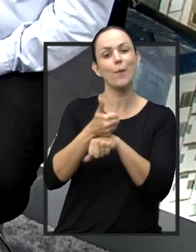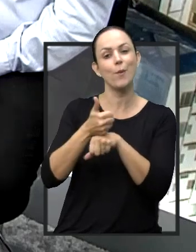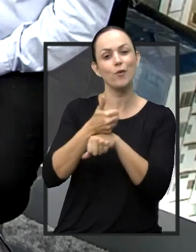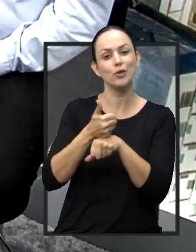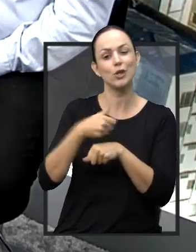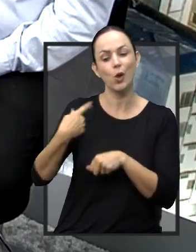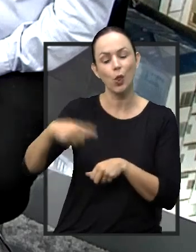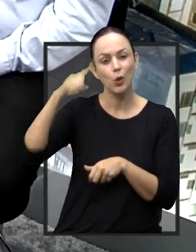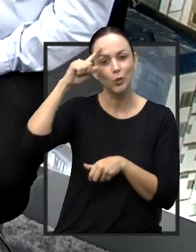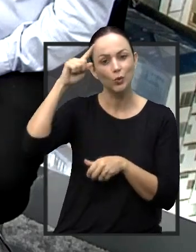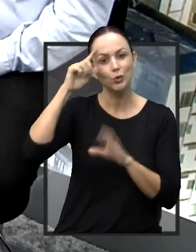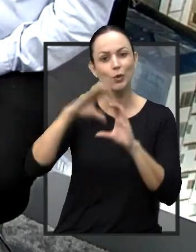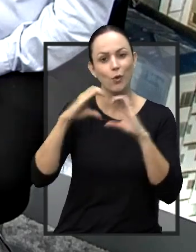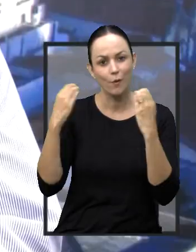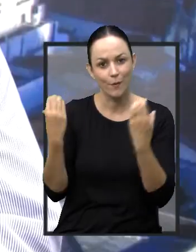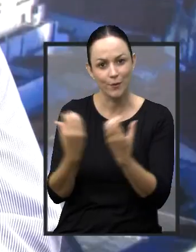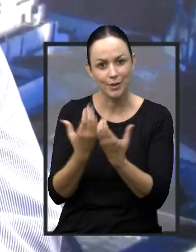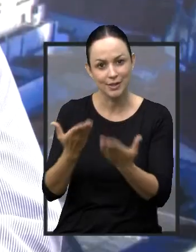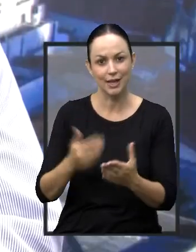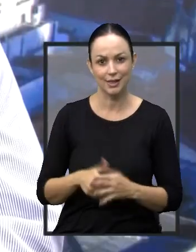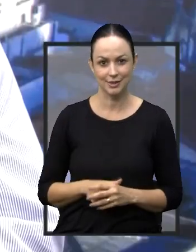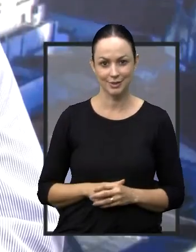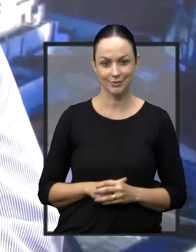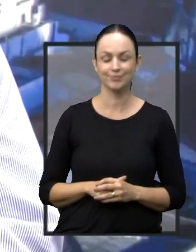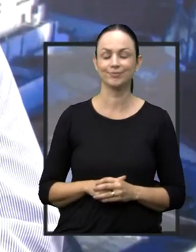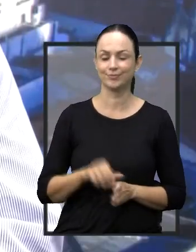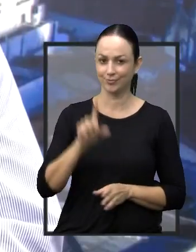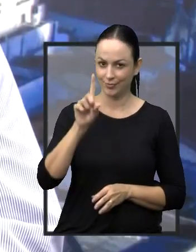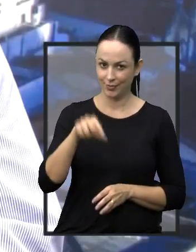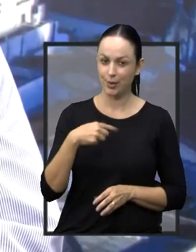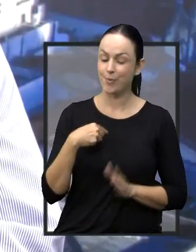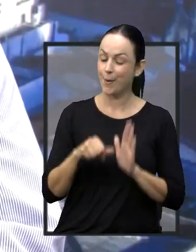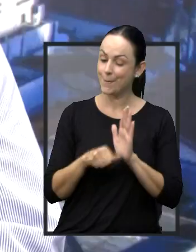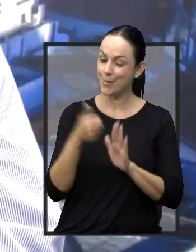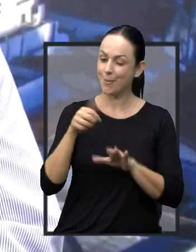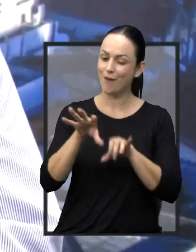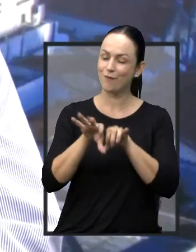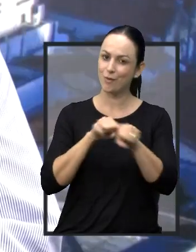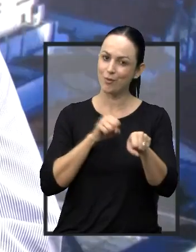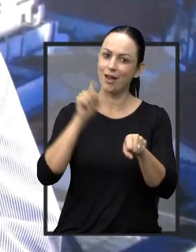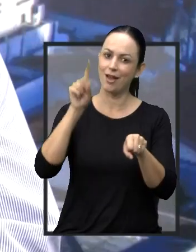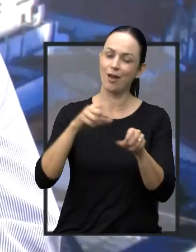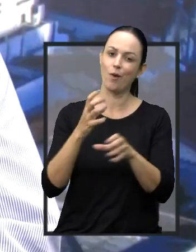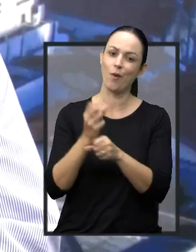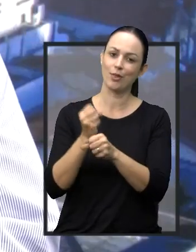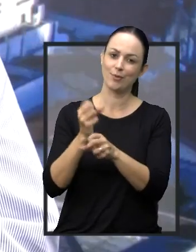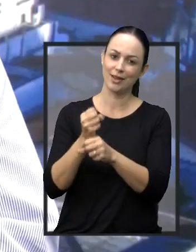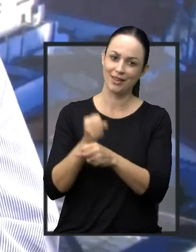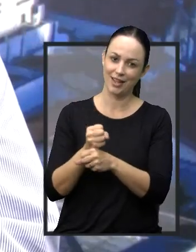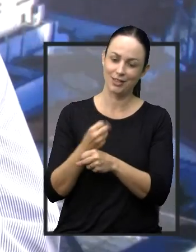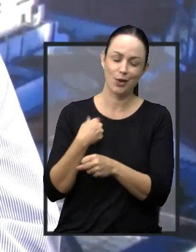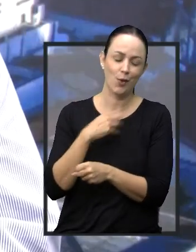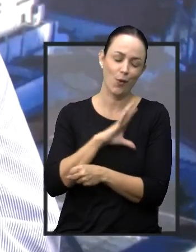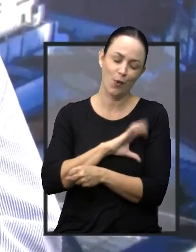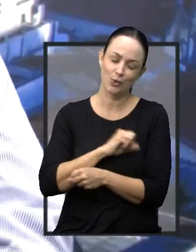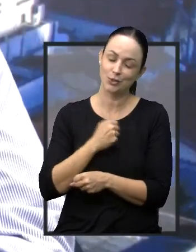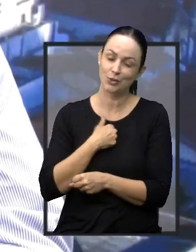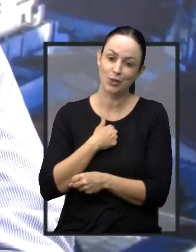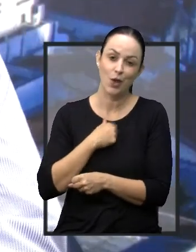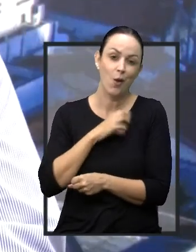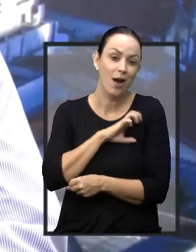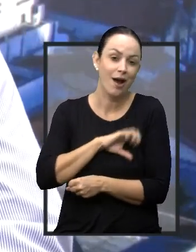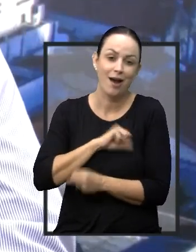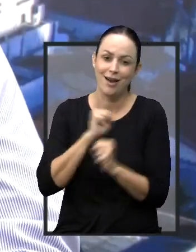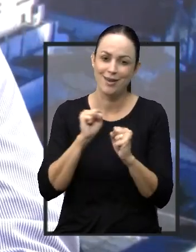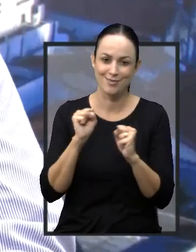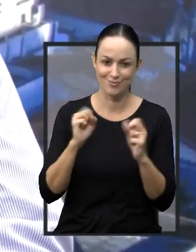dia a dia da comunidade. A minha primeira formação é contabilidade, eu gosto, eu amo, né? Digo que eu gosto